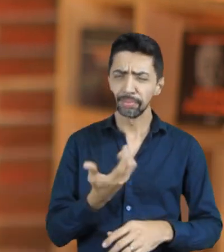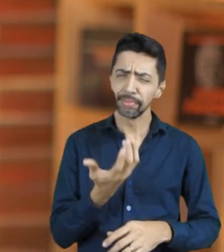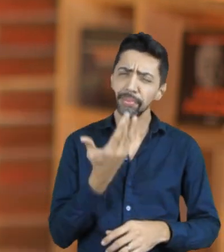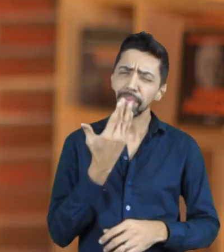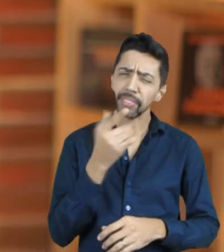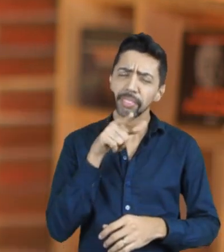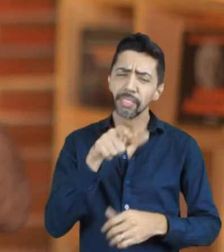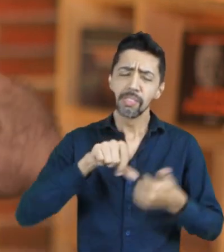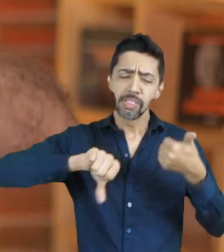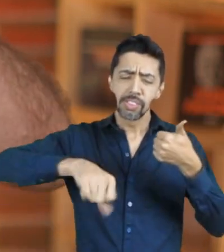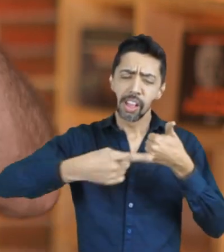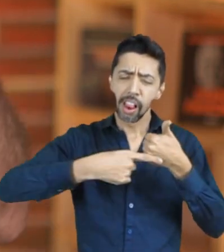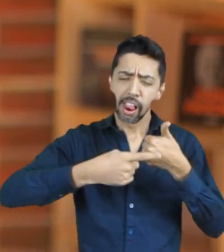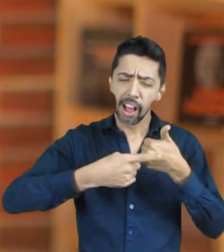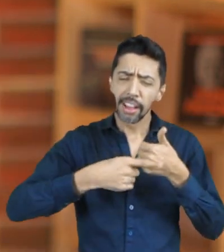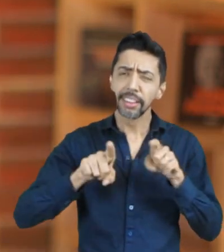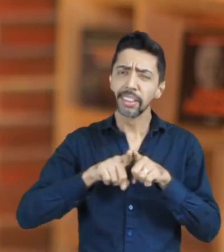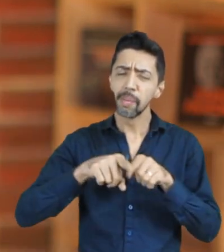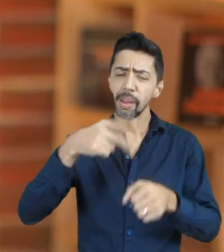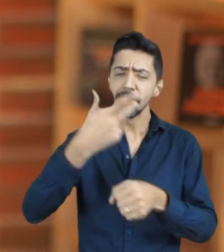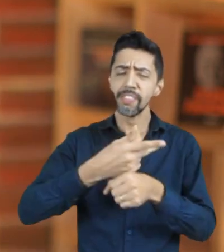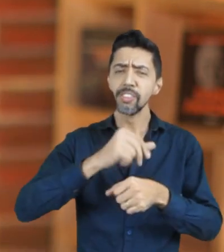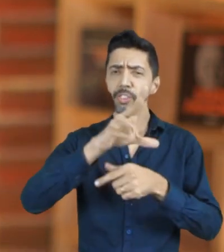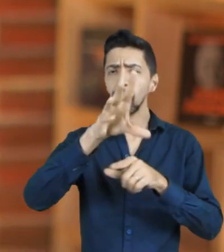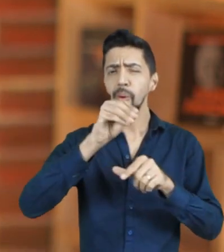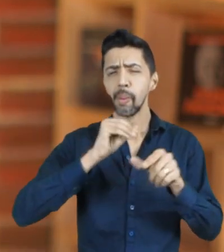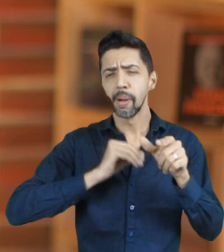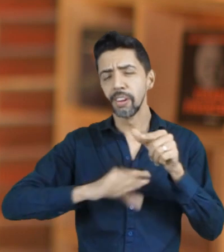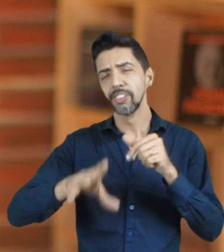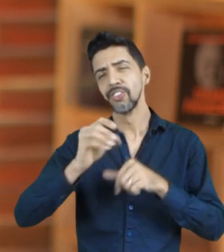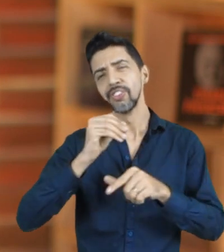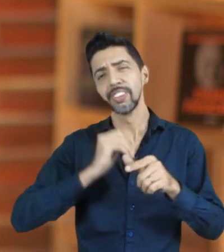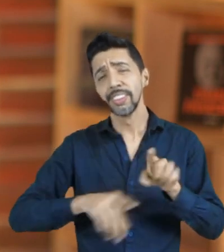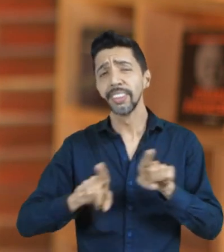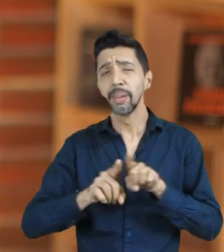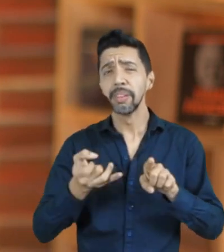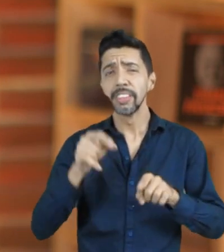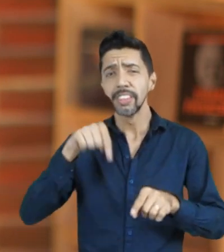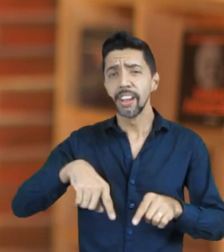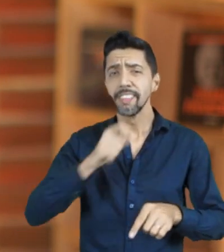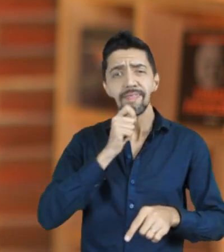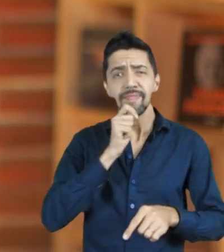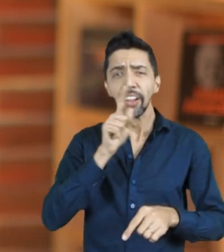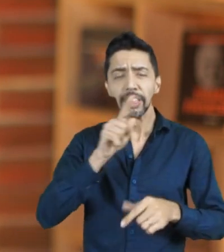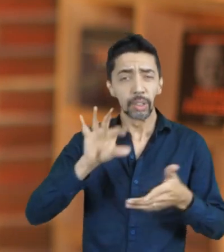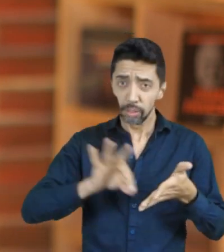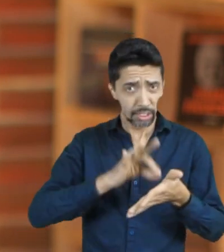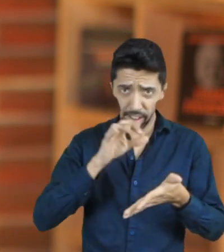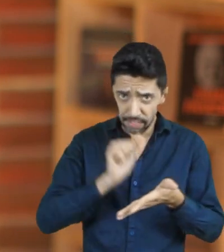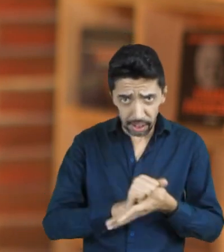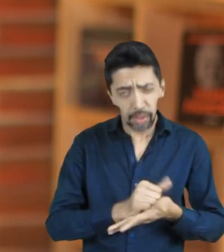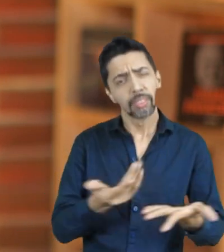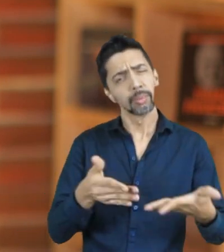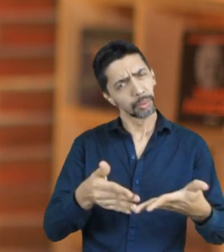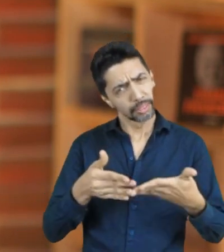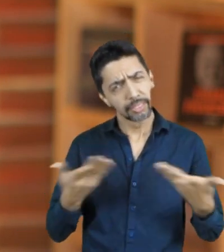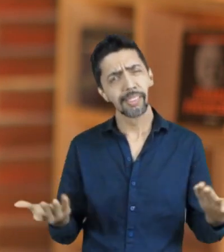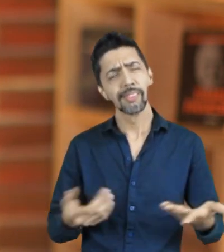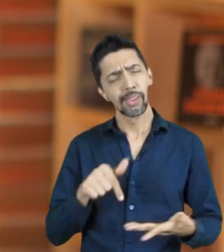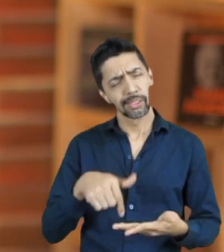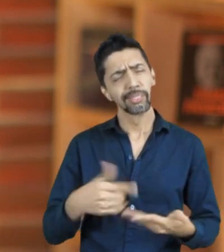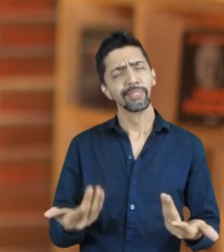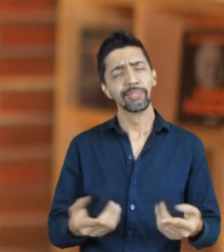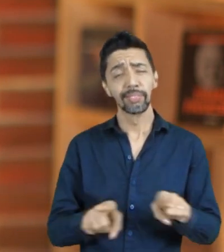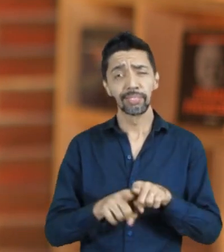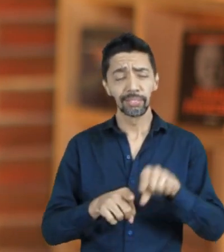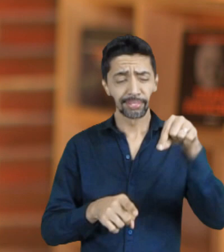vista quero que você deixe seu like você compartilhe com as pessoas e que você se inscreva Caso não esteja ainda escrito no canal de